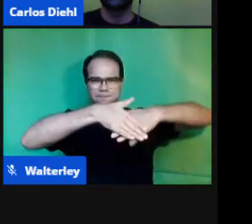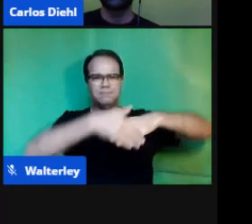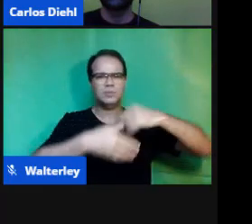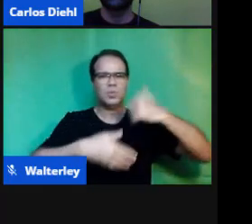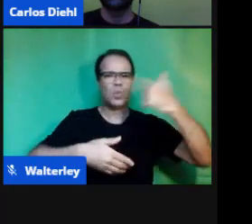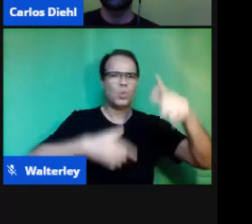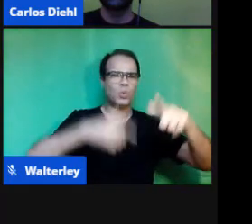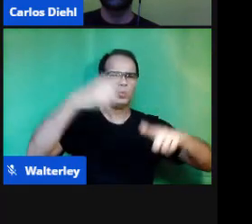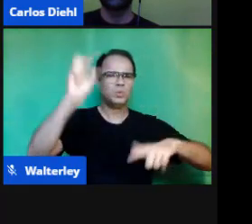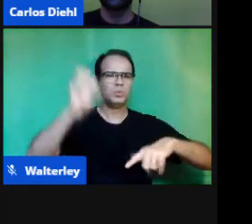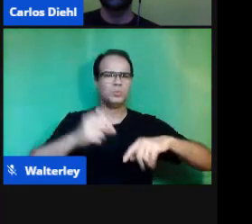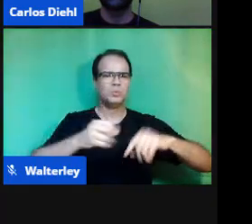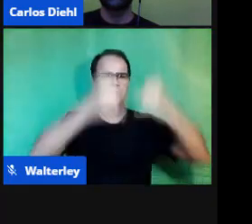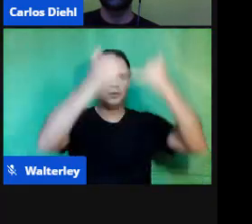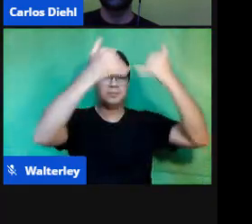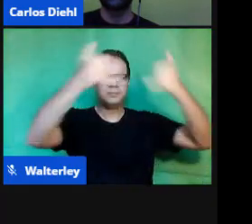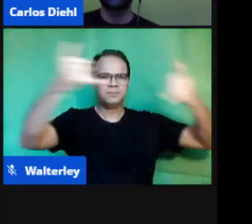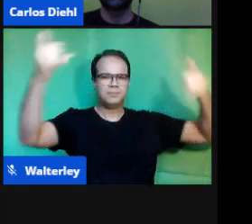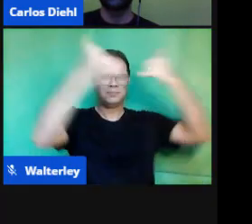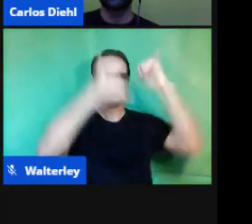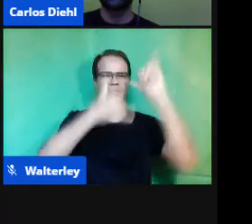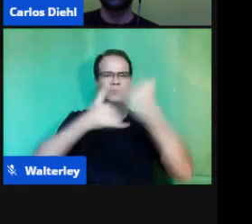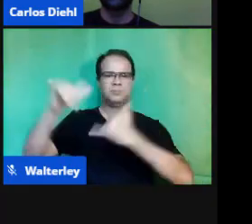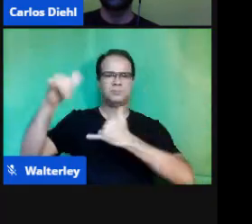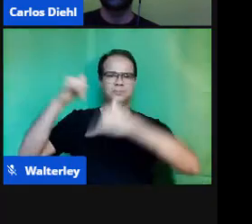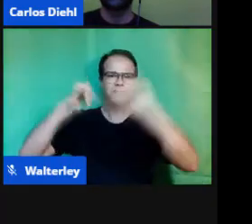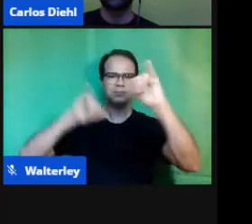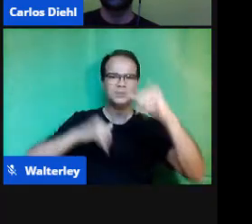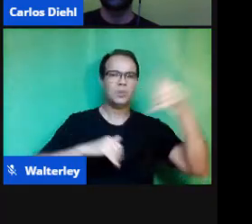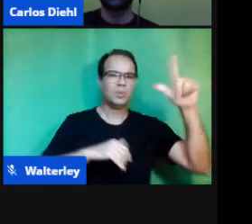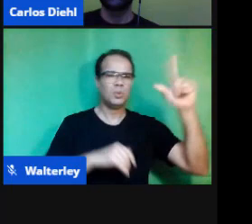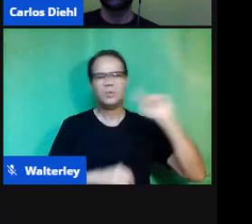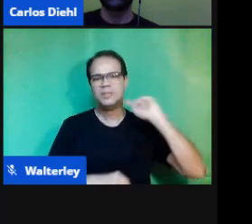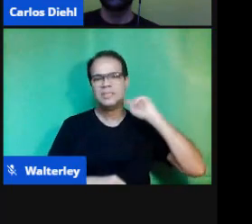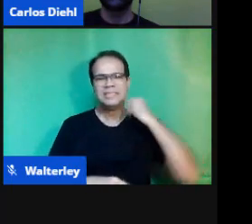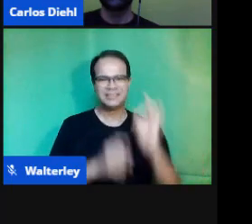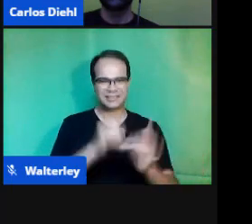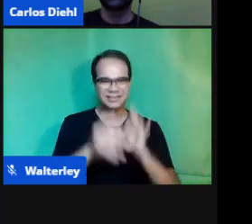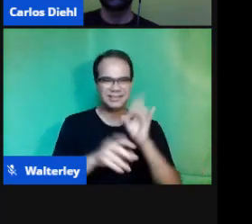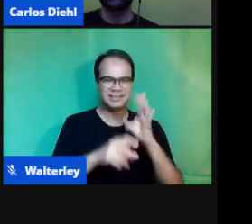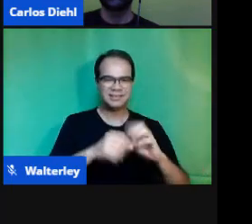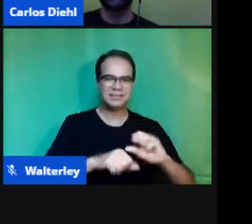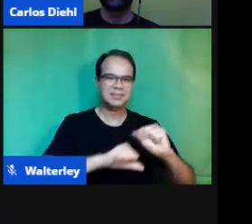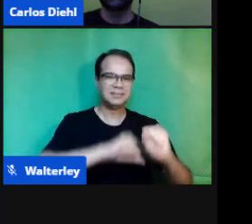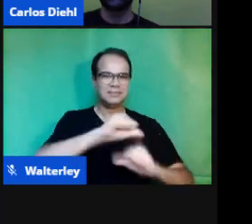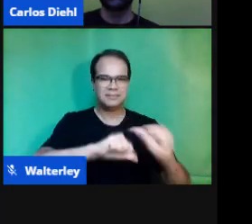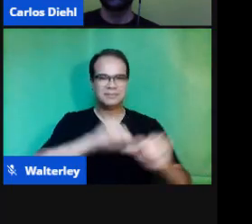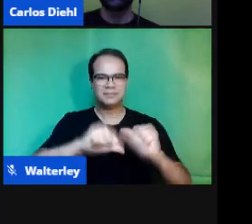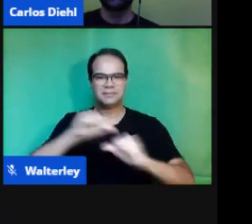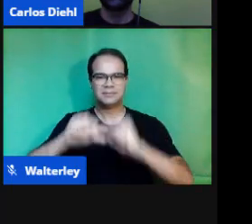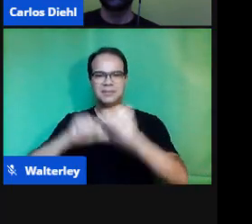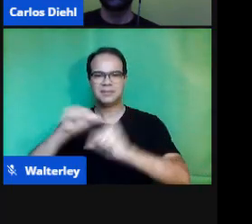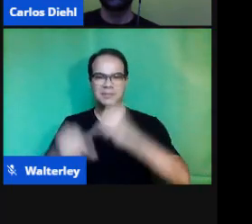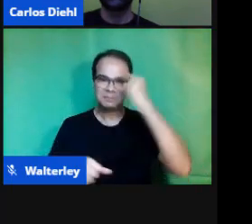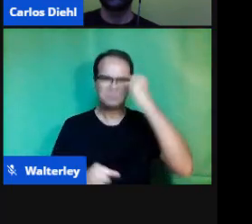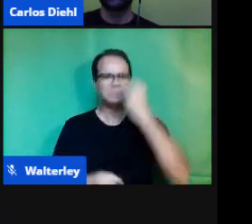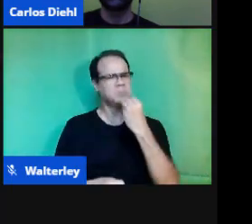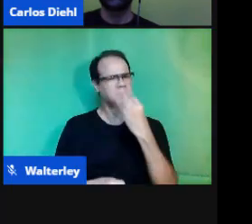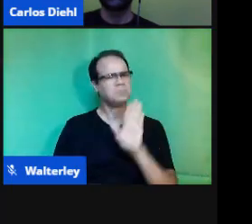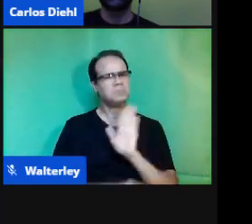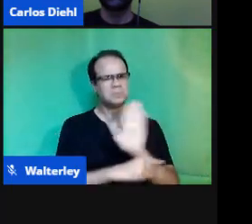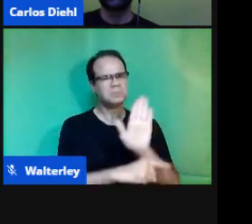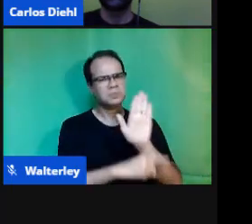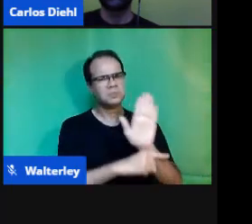rede elétrica para o galpão de reciclagem do lixo. Achei que era uma boa ideia fazer um filme e, ao mesmo